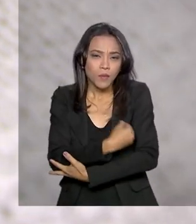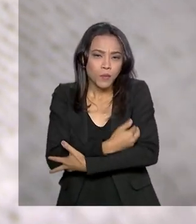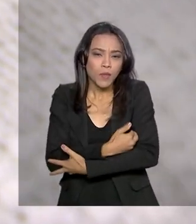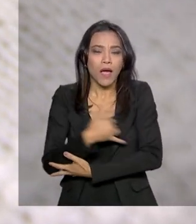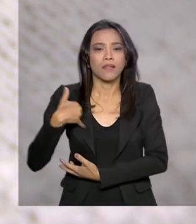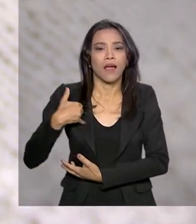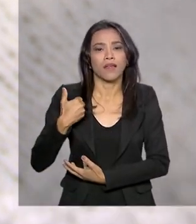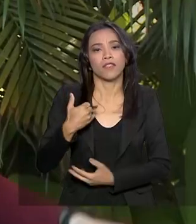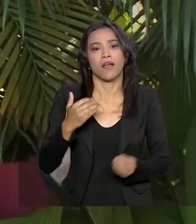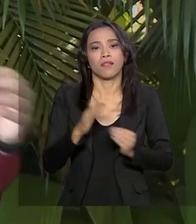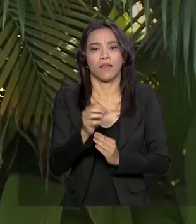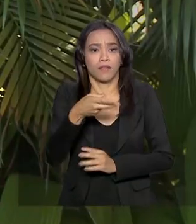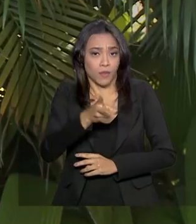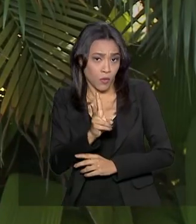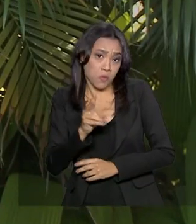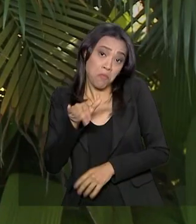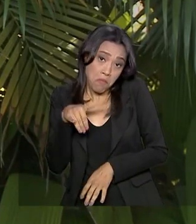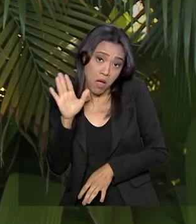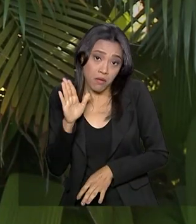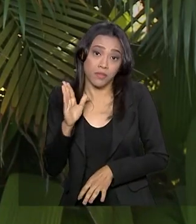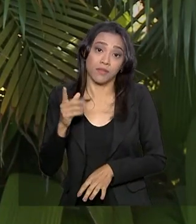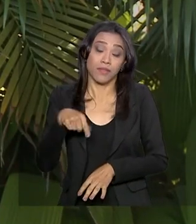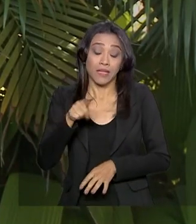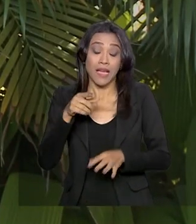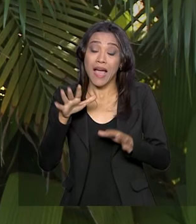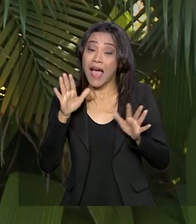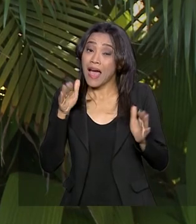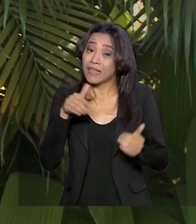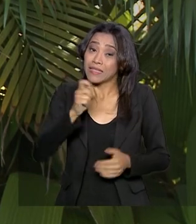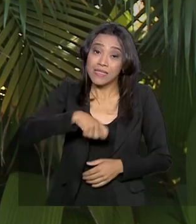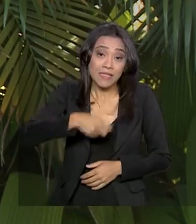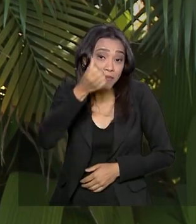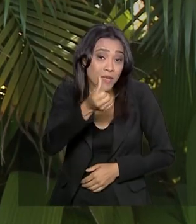dois anos ou mais e de forma exclusiva até o sexto mês de vida